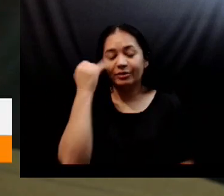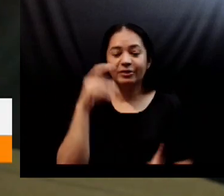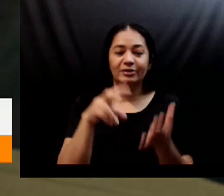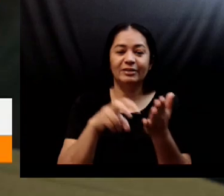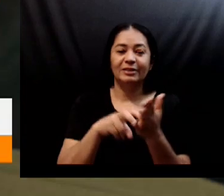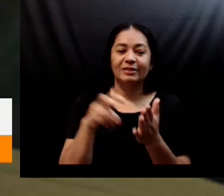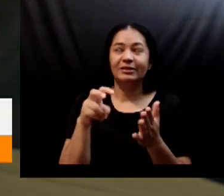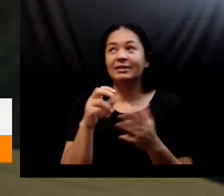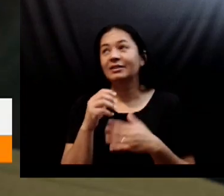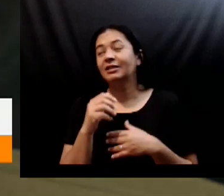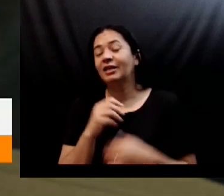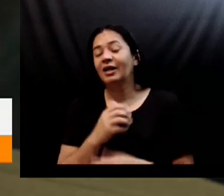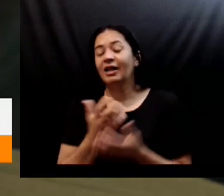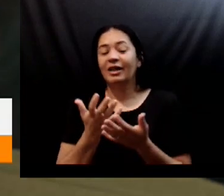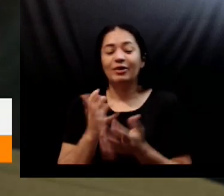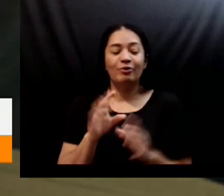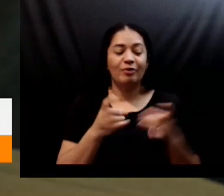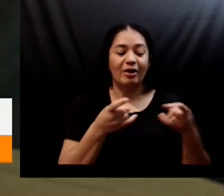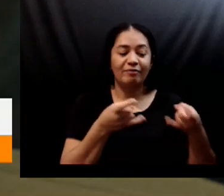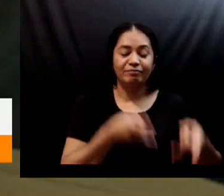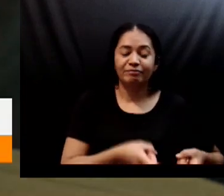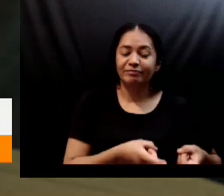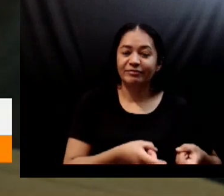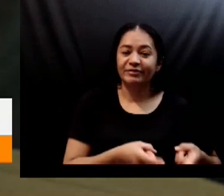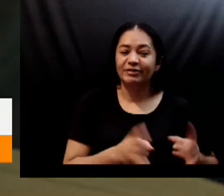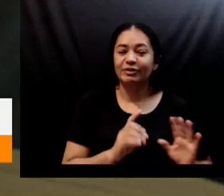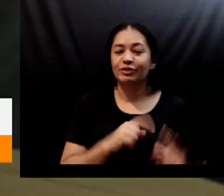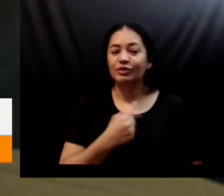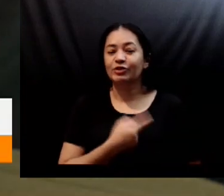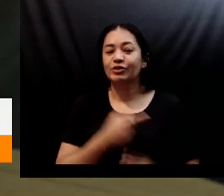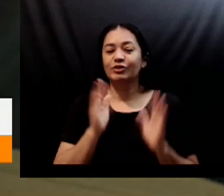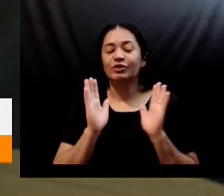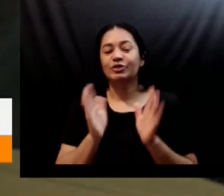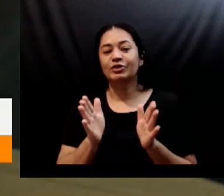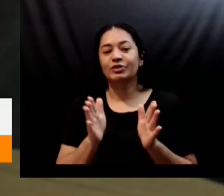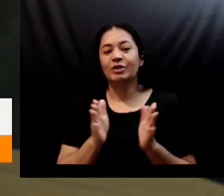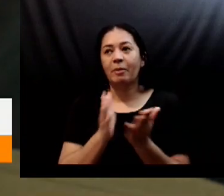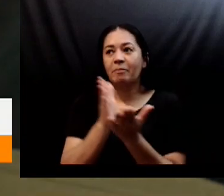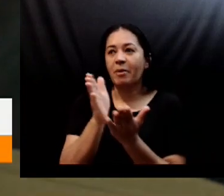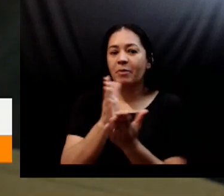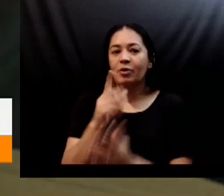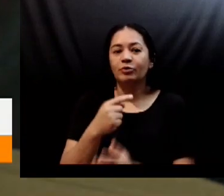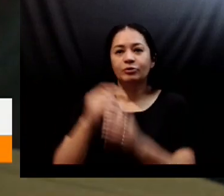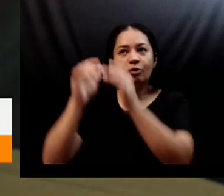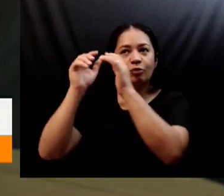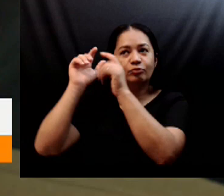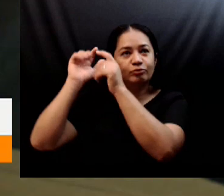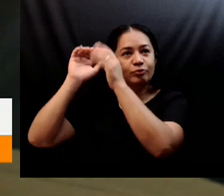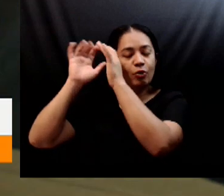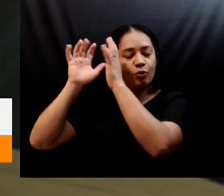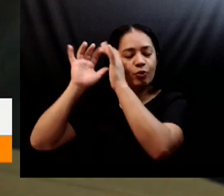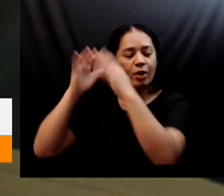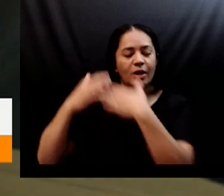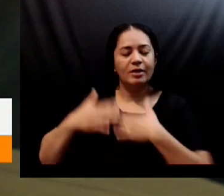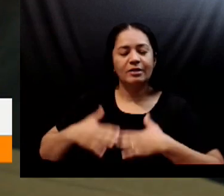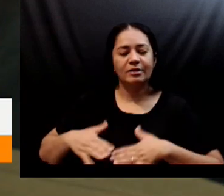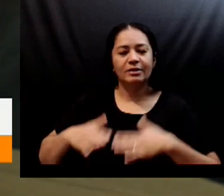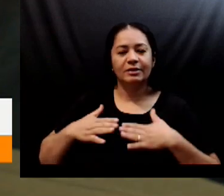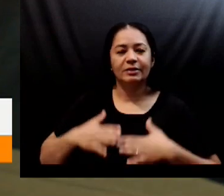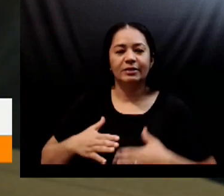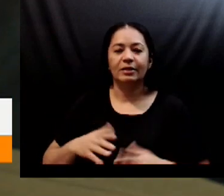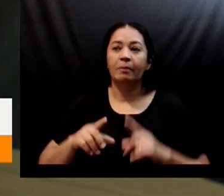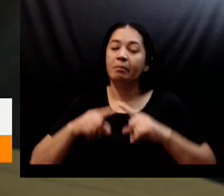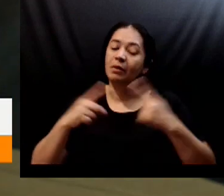da cama, a gente já vai direcionando o nosso cérebro para um descanso de final de semana, mas tem muita